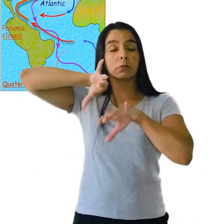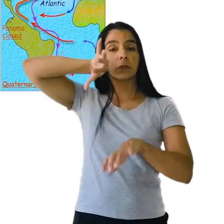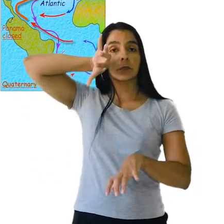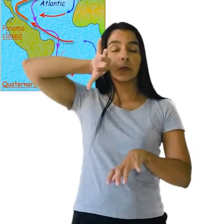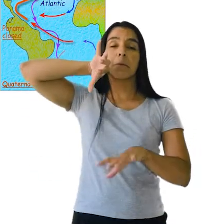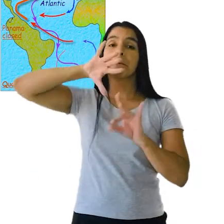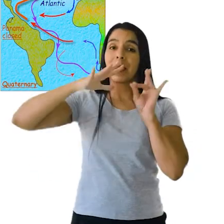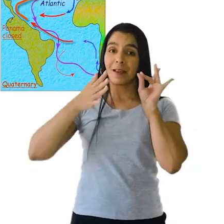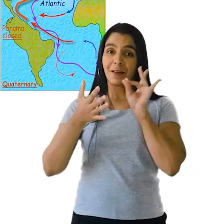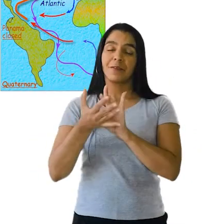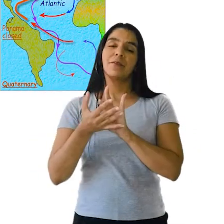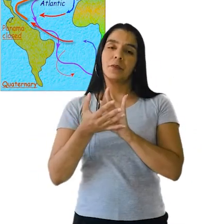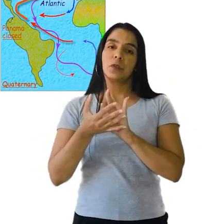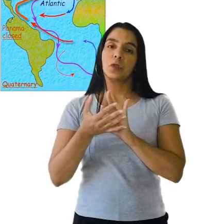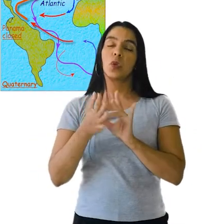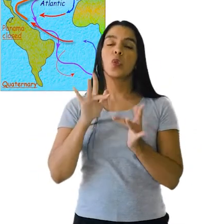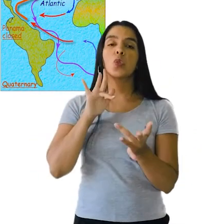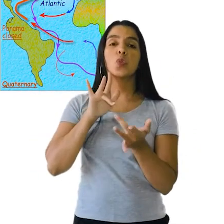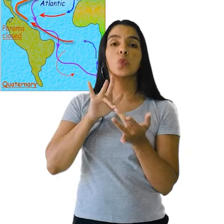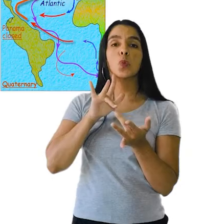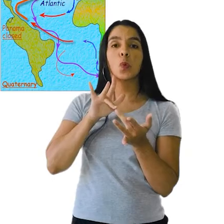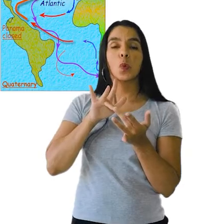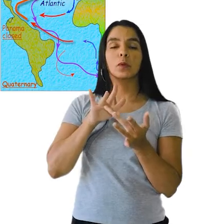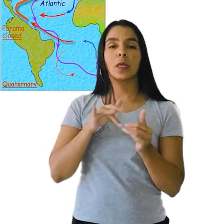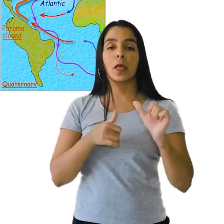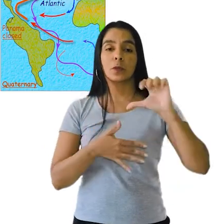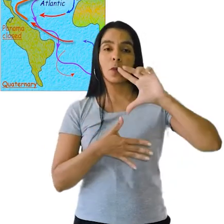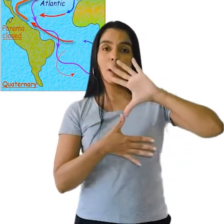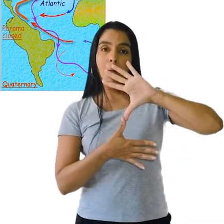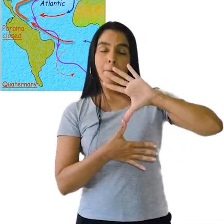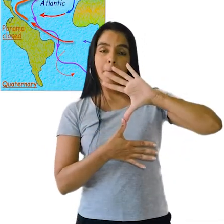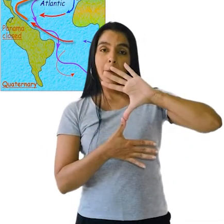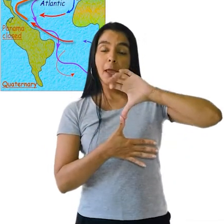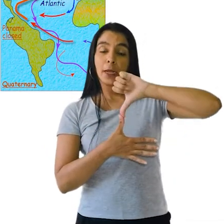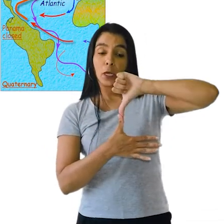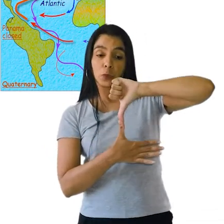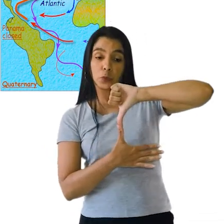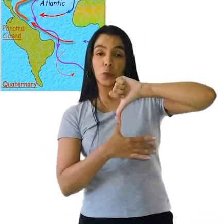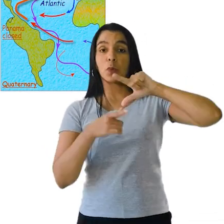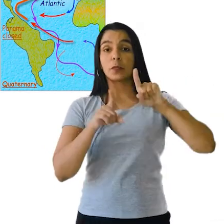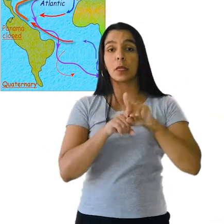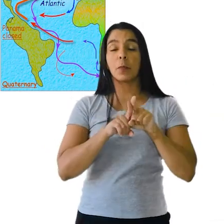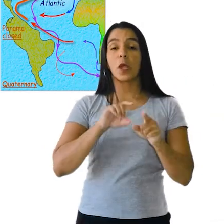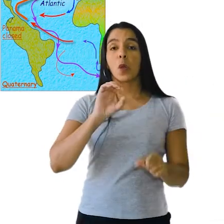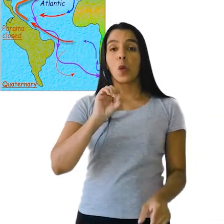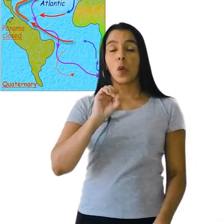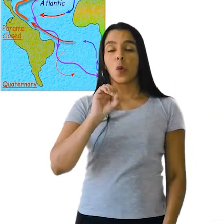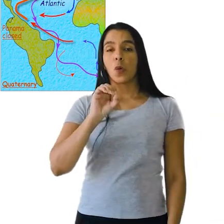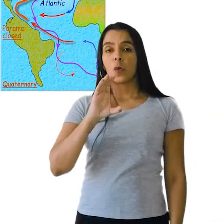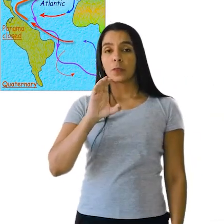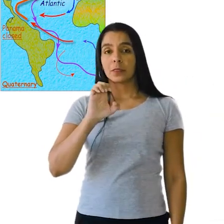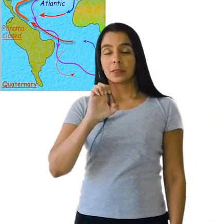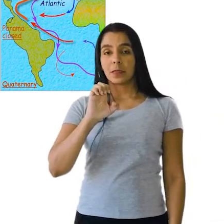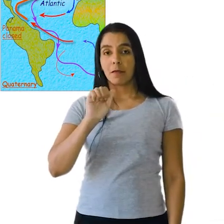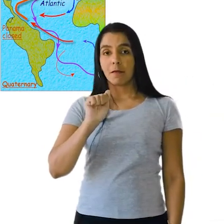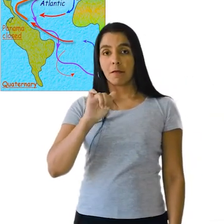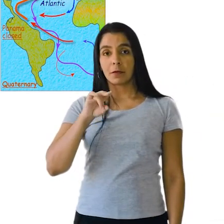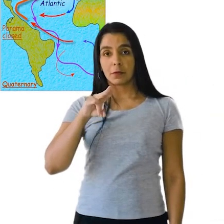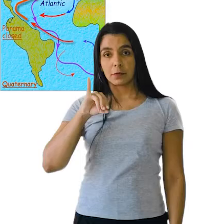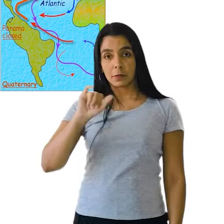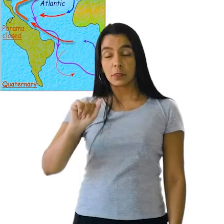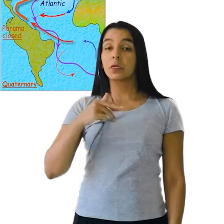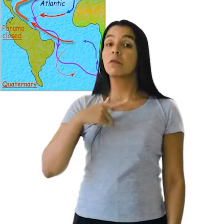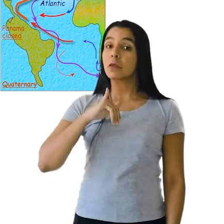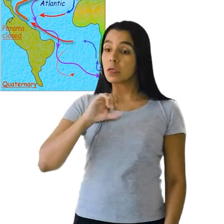ela se separa definitivamente do seu contato com a América do Sul e com a Oceania. E